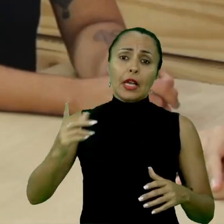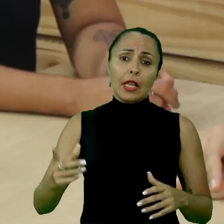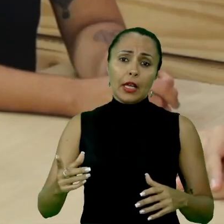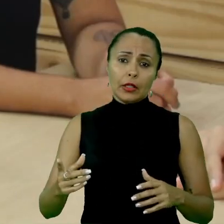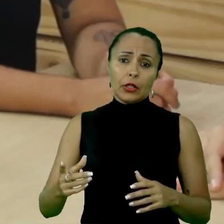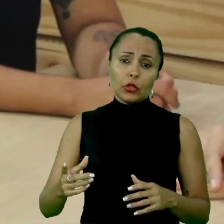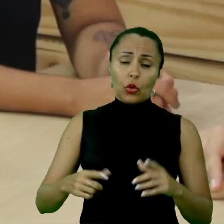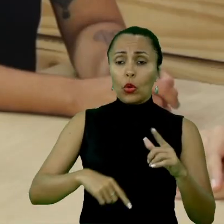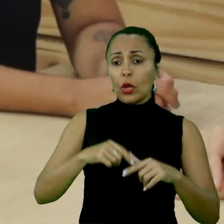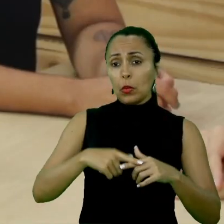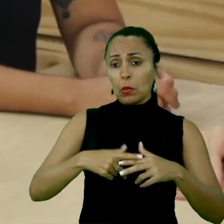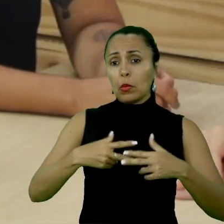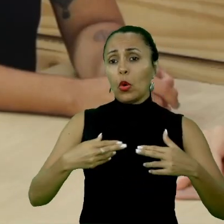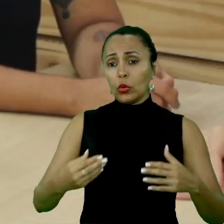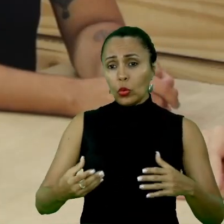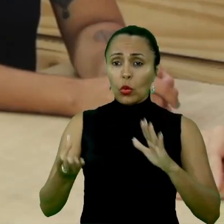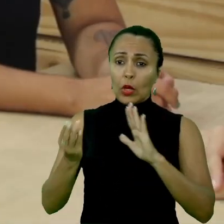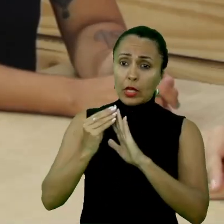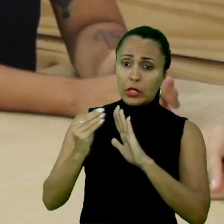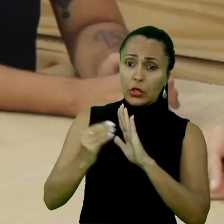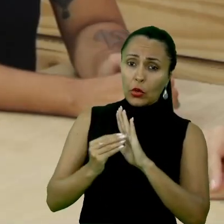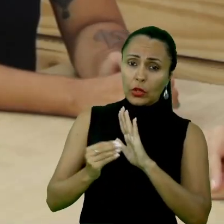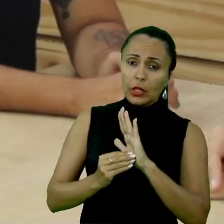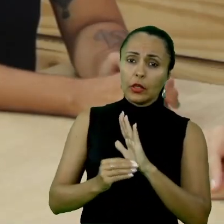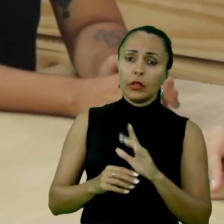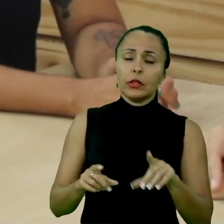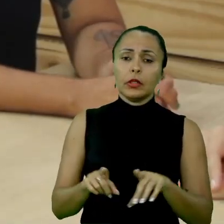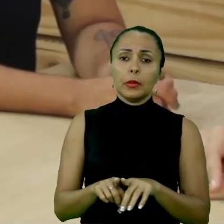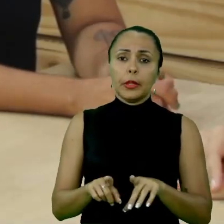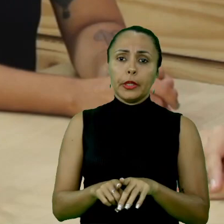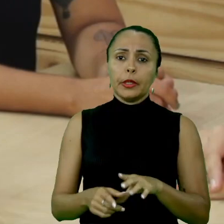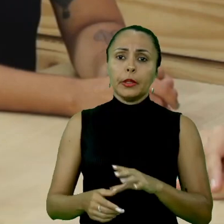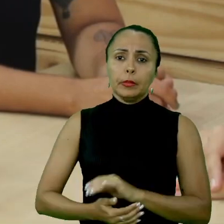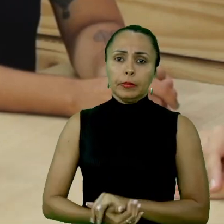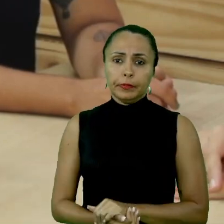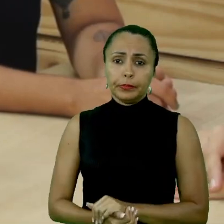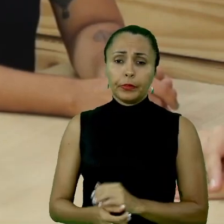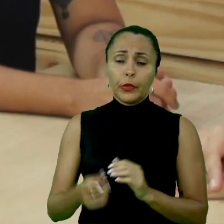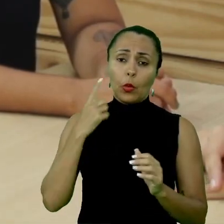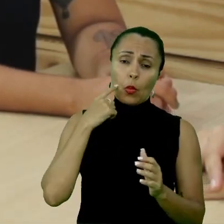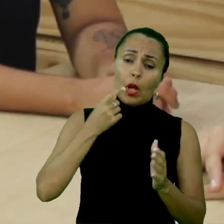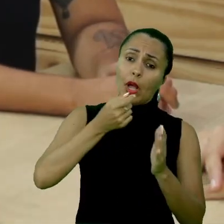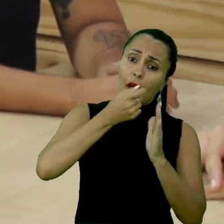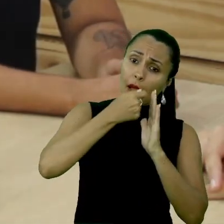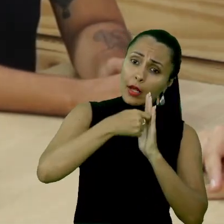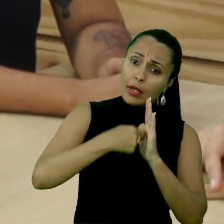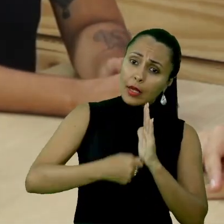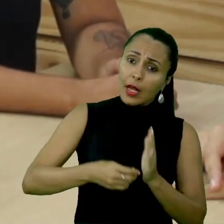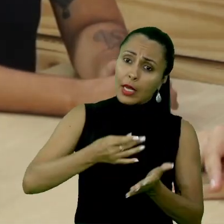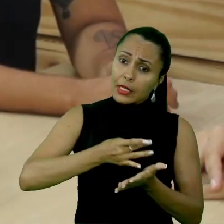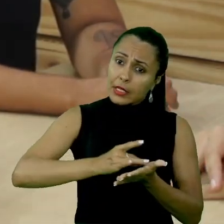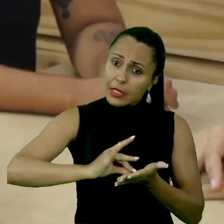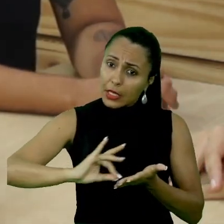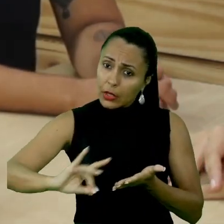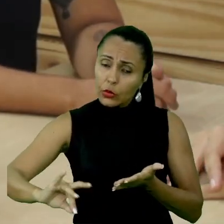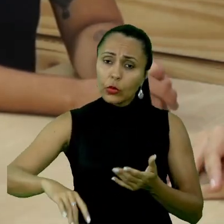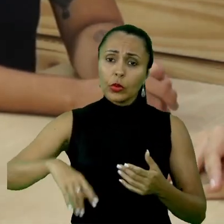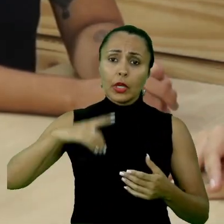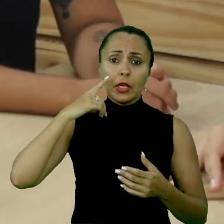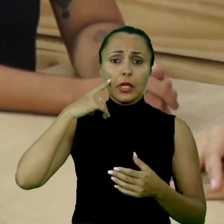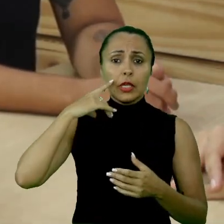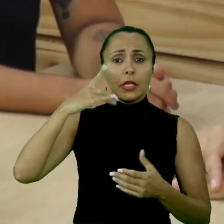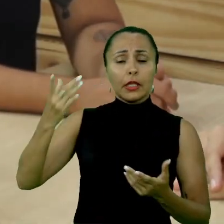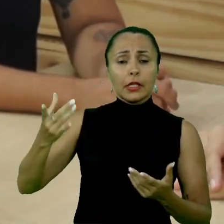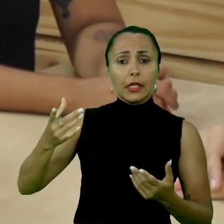naquele produto que ela diz que é autoral, uma assinatura, e essa assinatura vai remeter à identidade